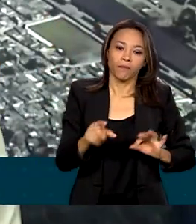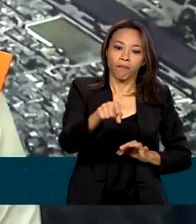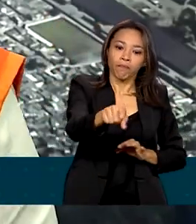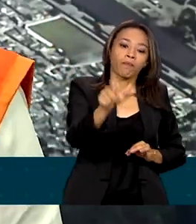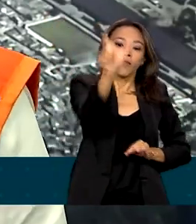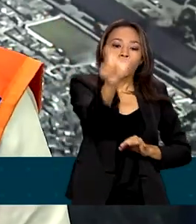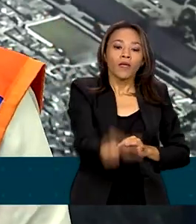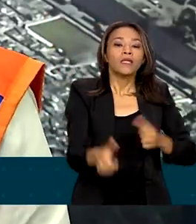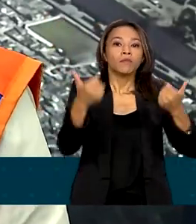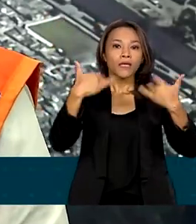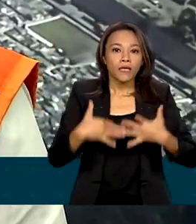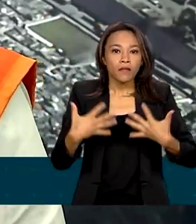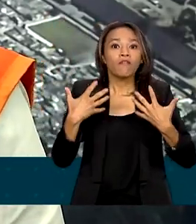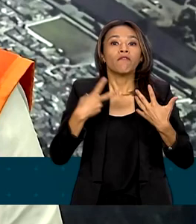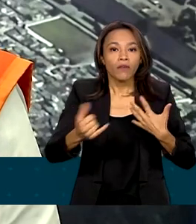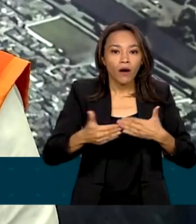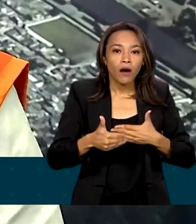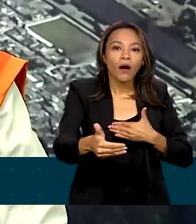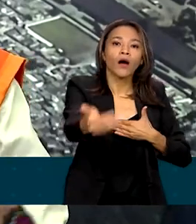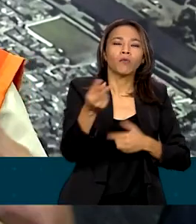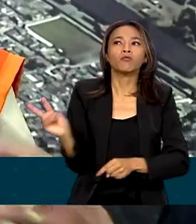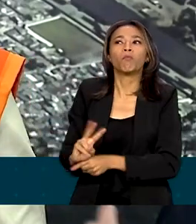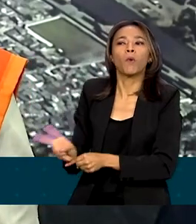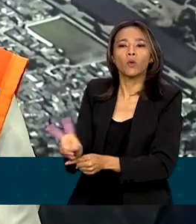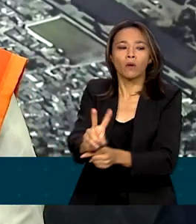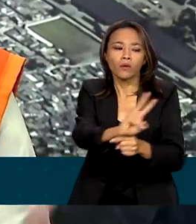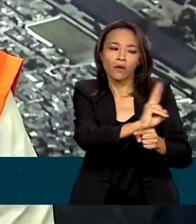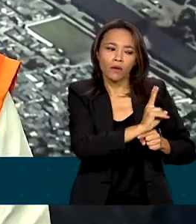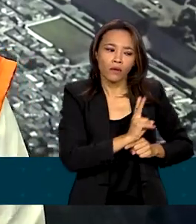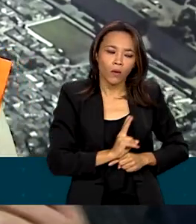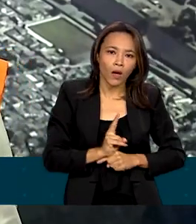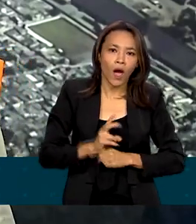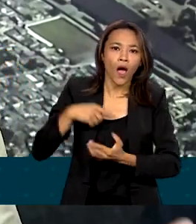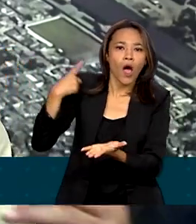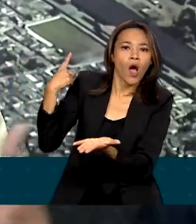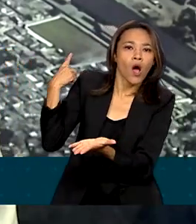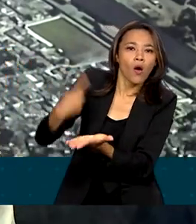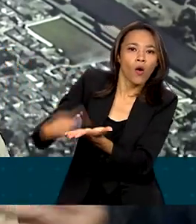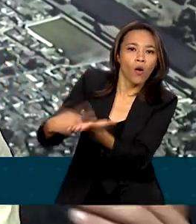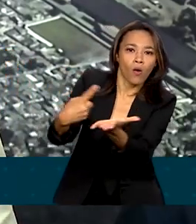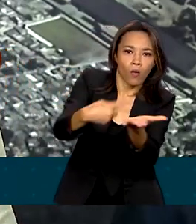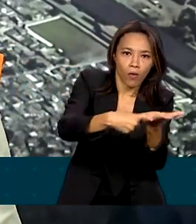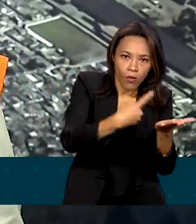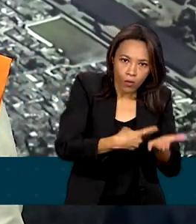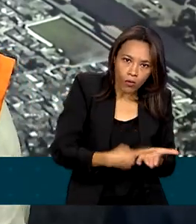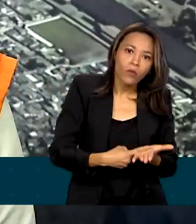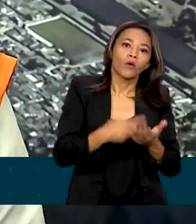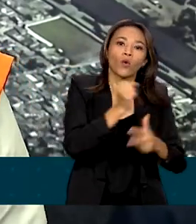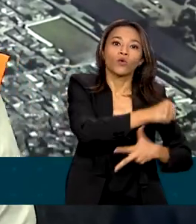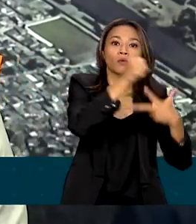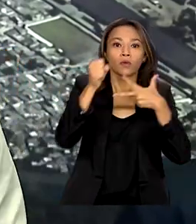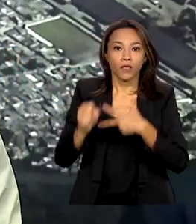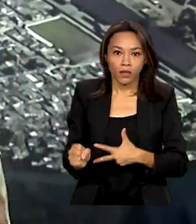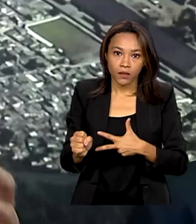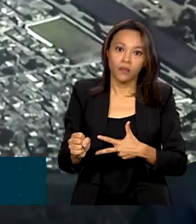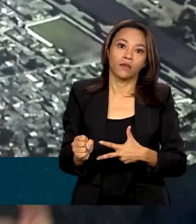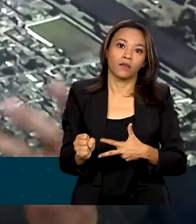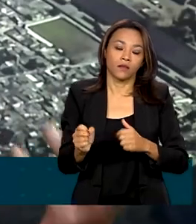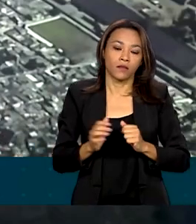do monitoramento pactuar isso com todos os níveis né de poder